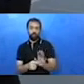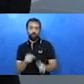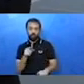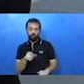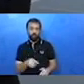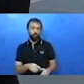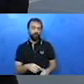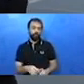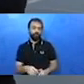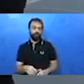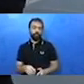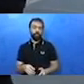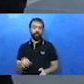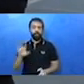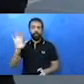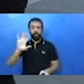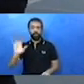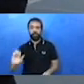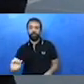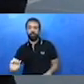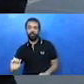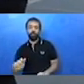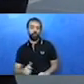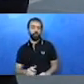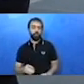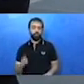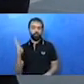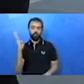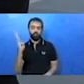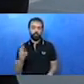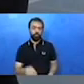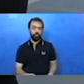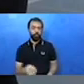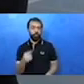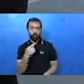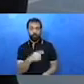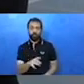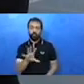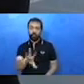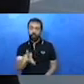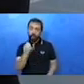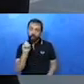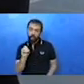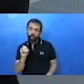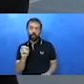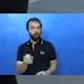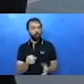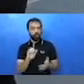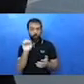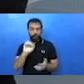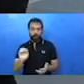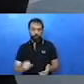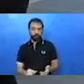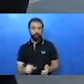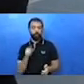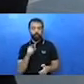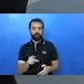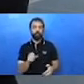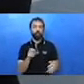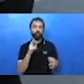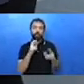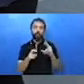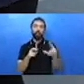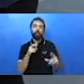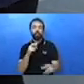atual, tá? Com esse mapa que vocês vão pegar, deixar aberto, vocês vão